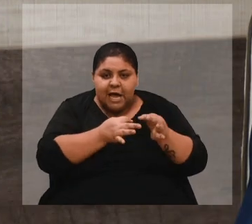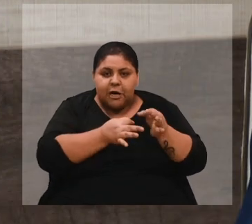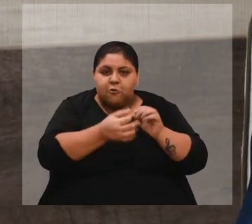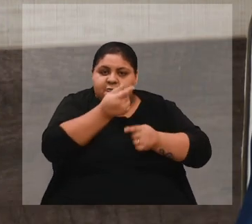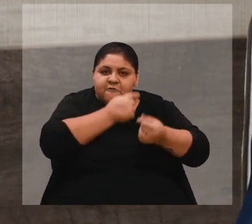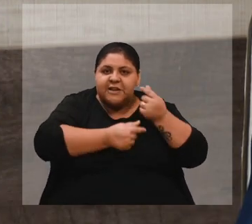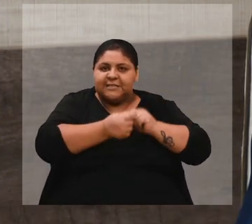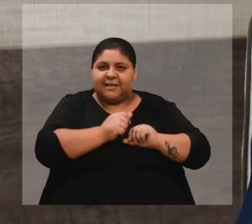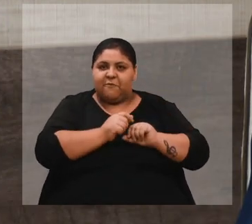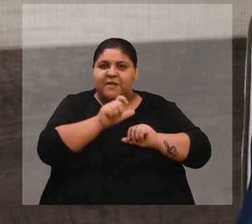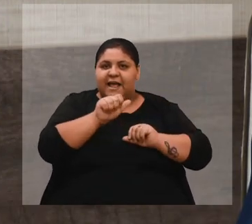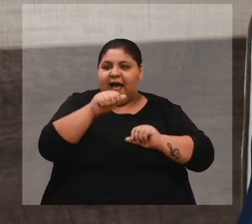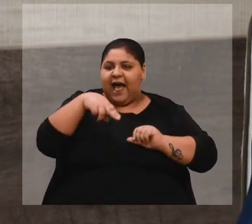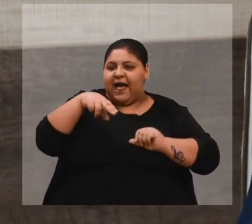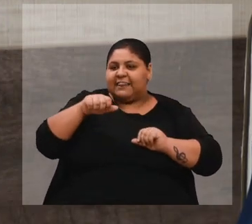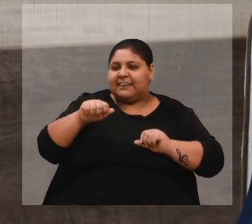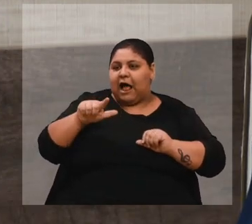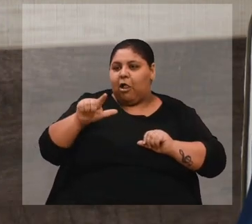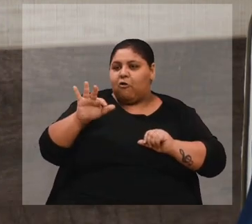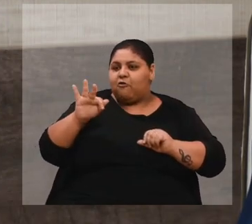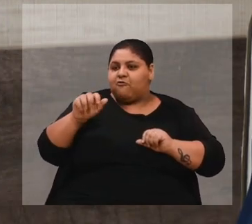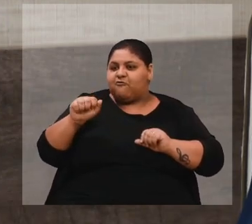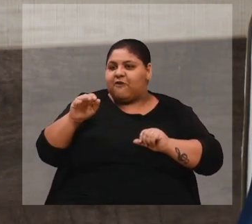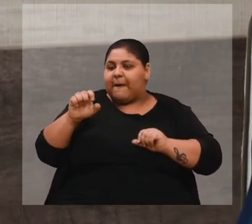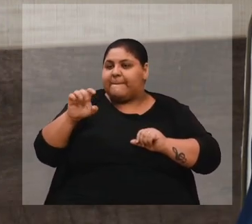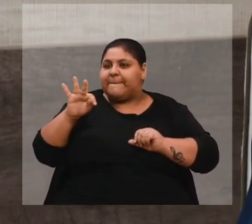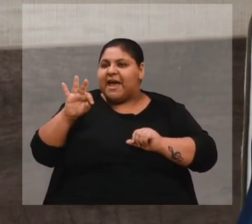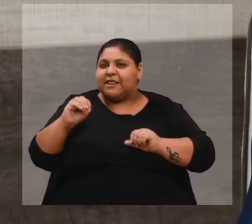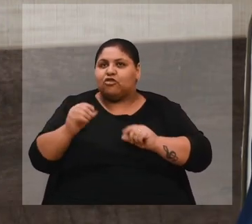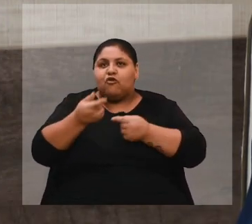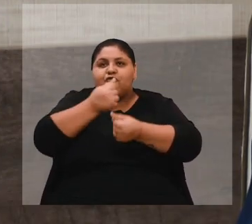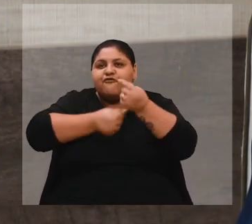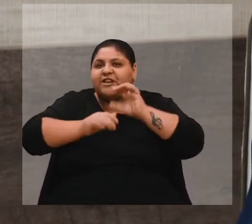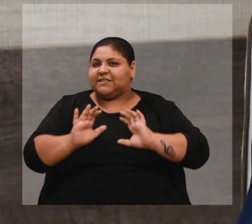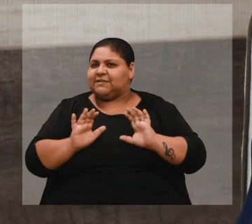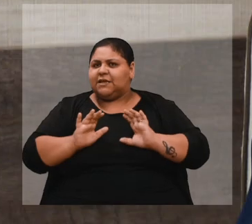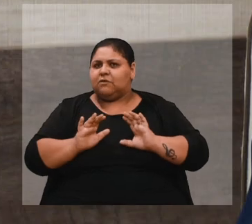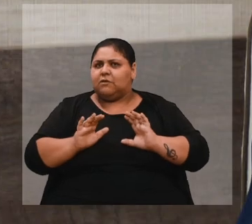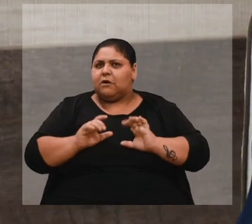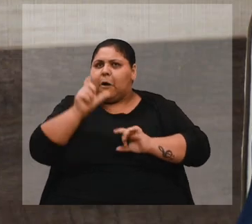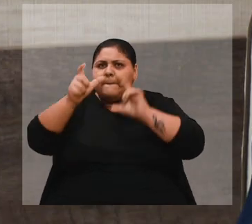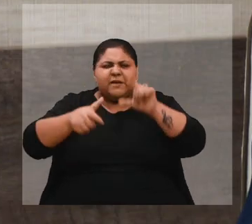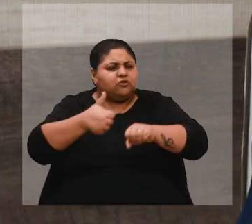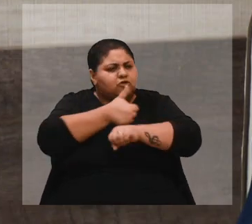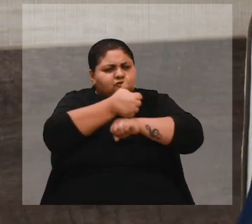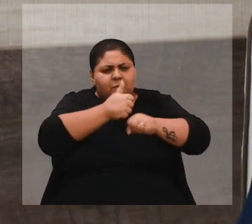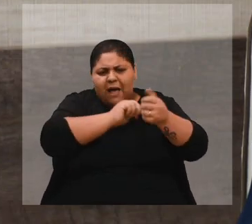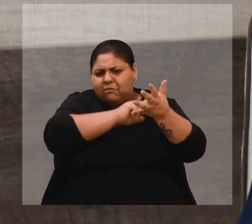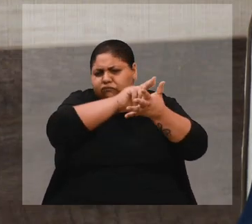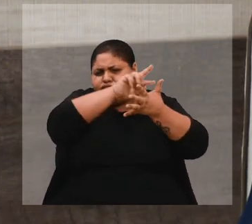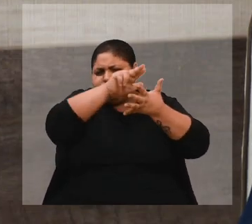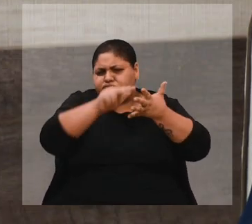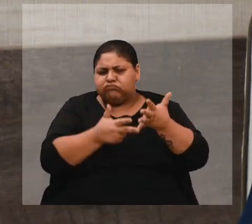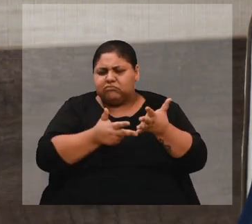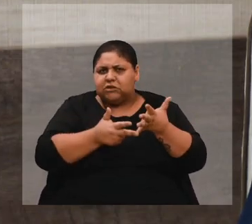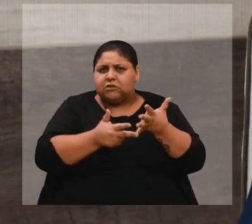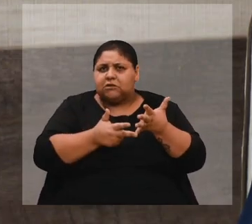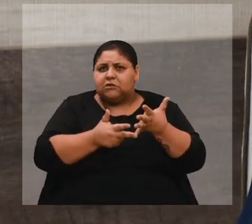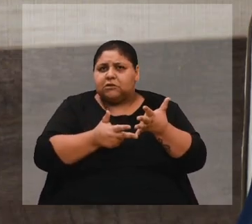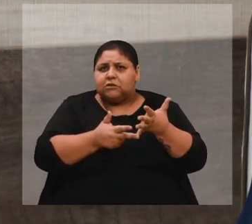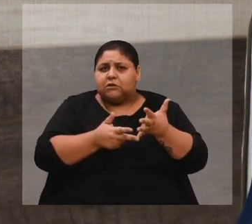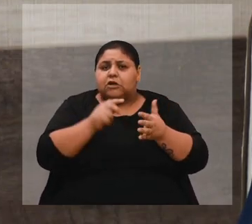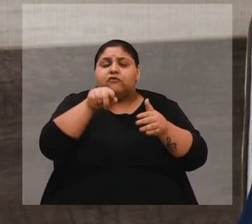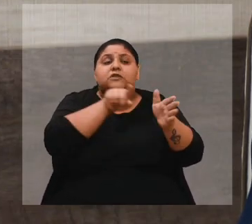eu vejo sim, pessoas formadas, né, nas mais diversas profissões, médico, engenheiro, advogado, dentista, profissionais